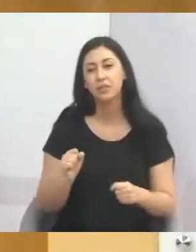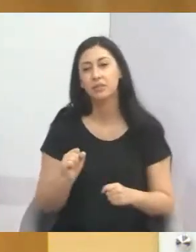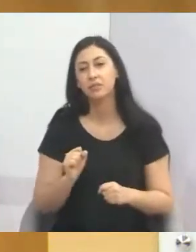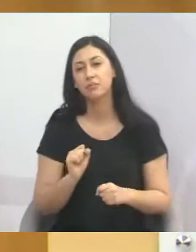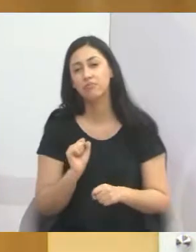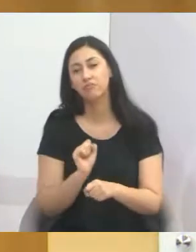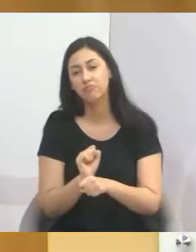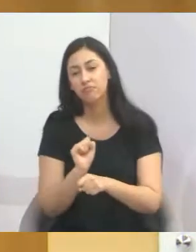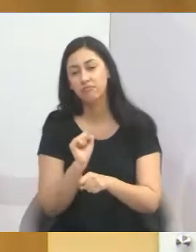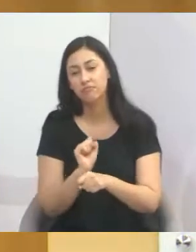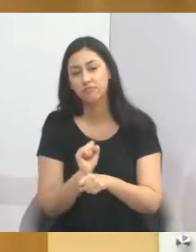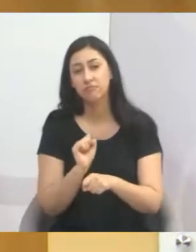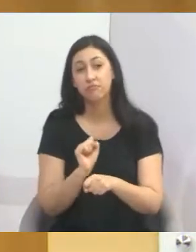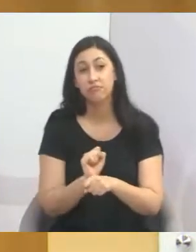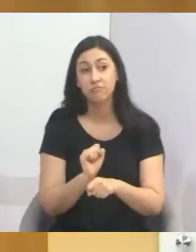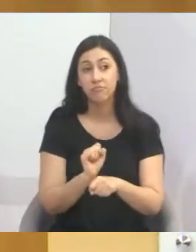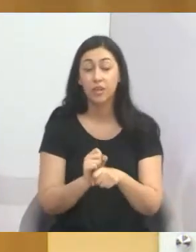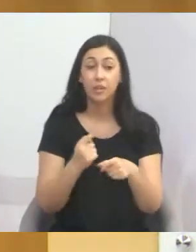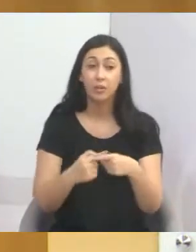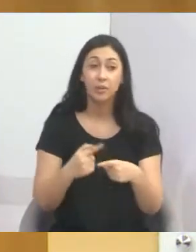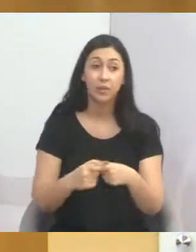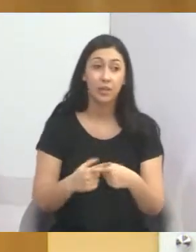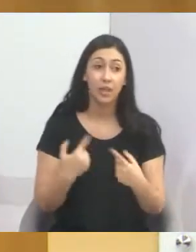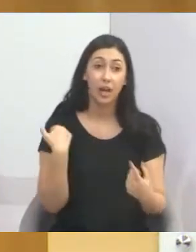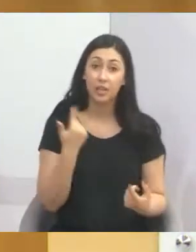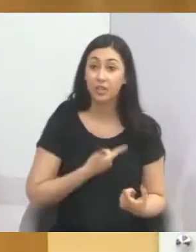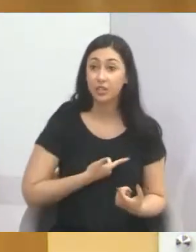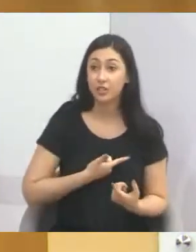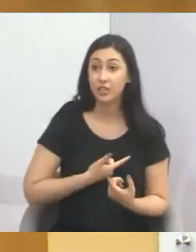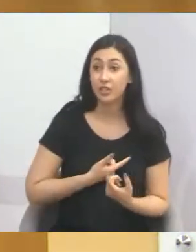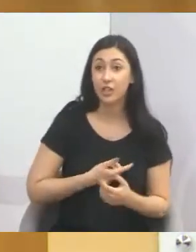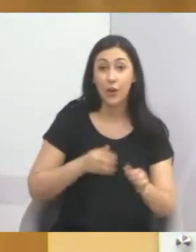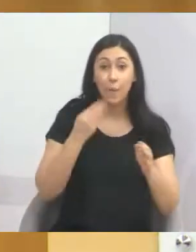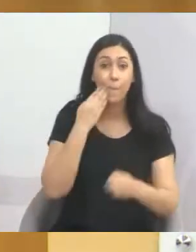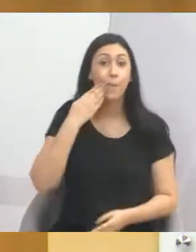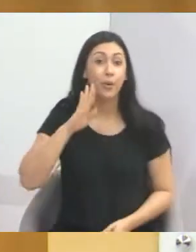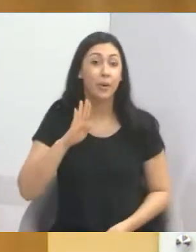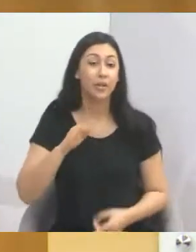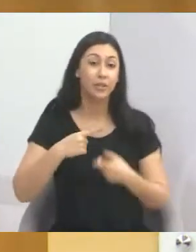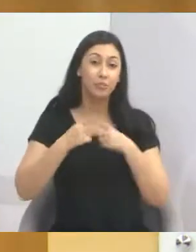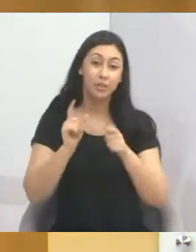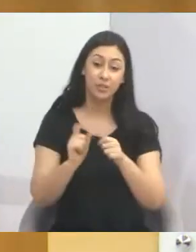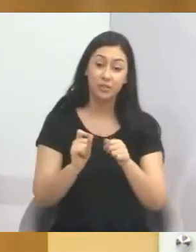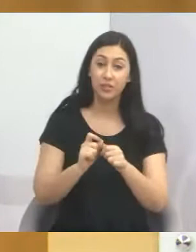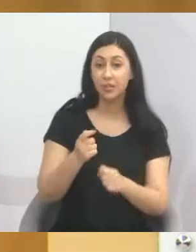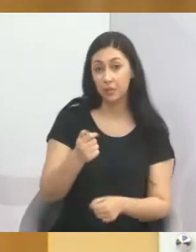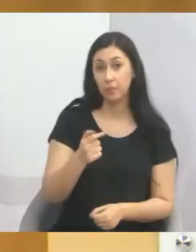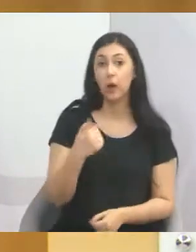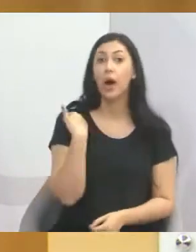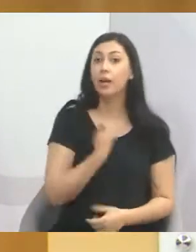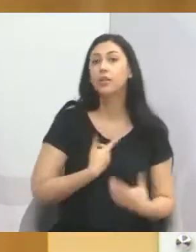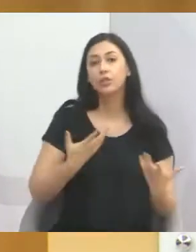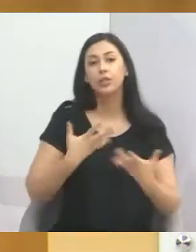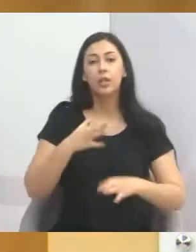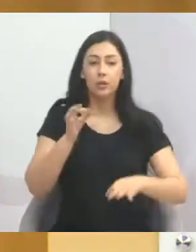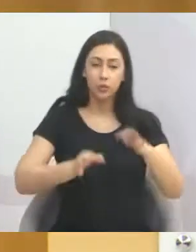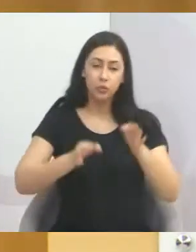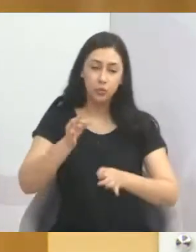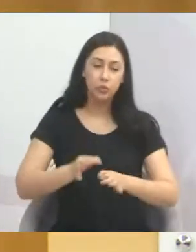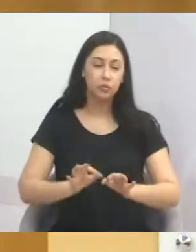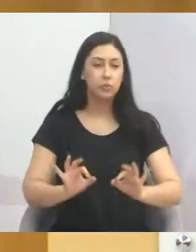né? Senão daqui a pouco a gente vai se tornar o vendedor de ilusão. Isso a gente não quer. A gente quer ser justo naquilo que a